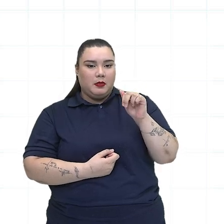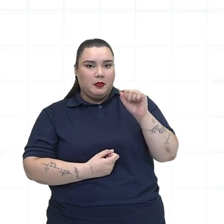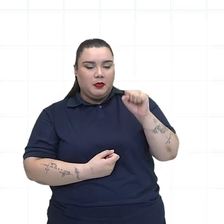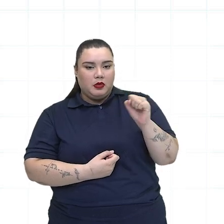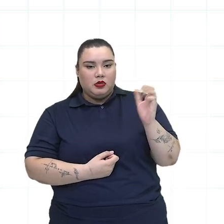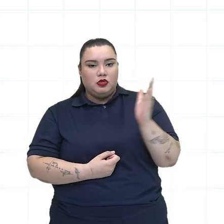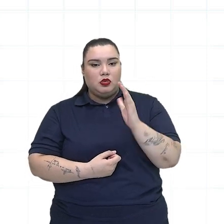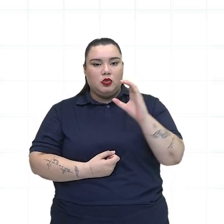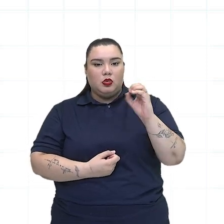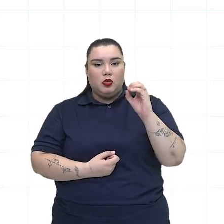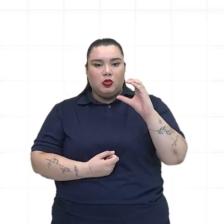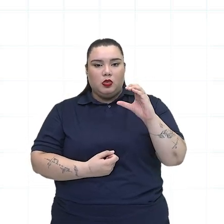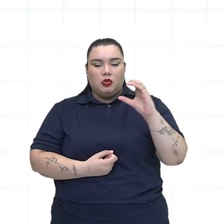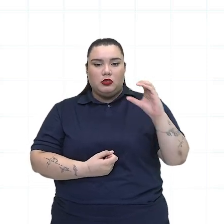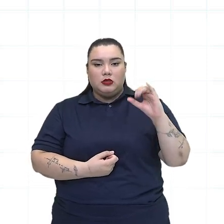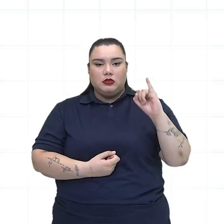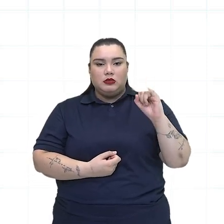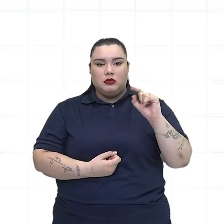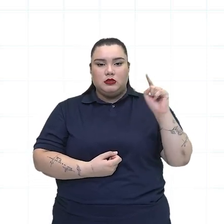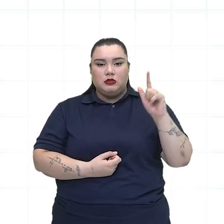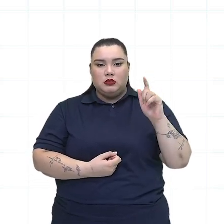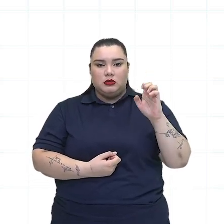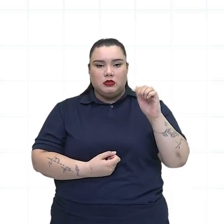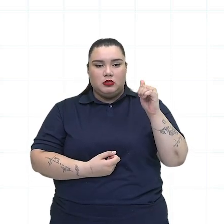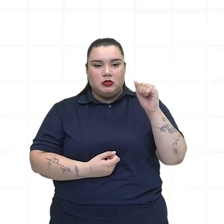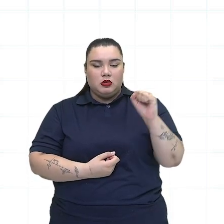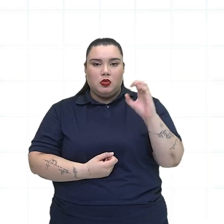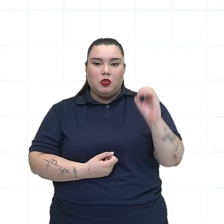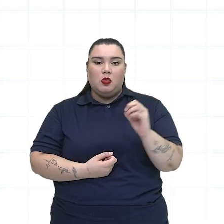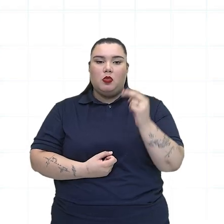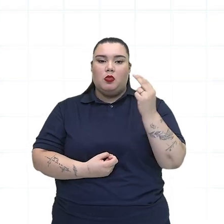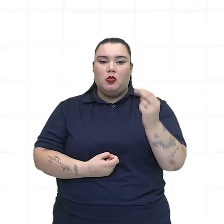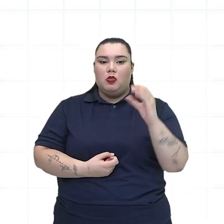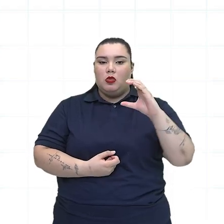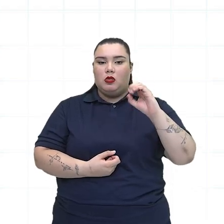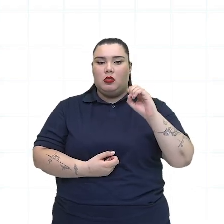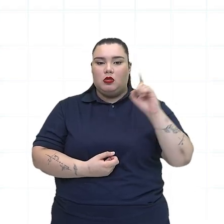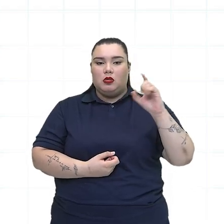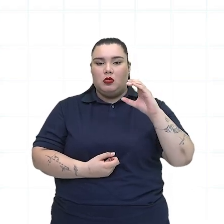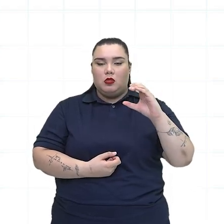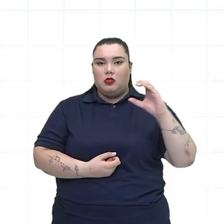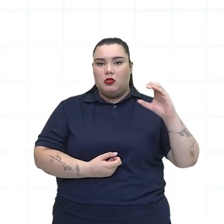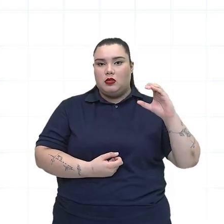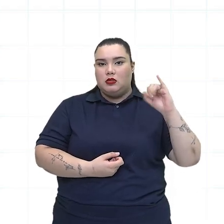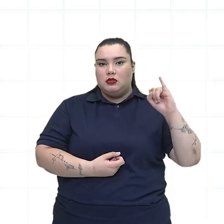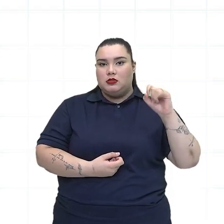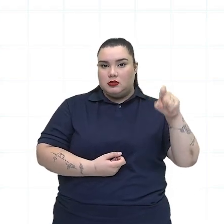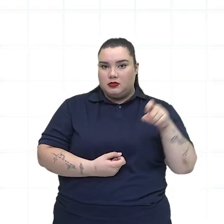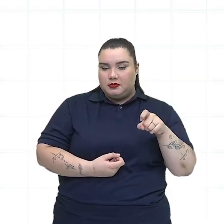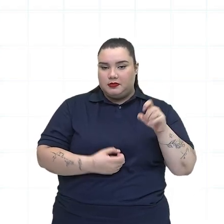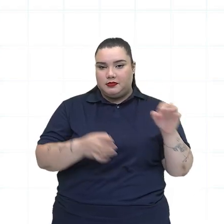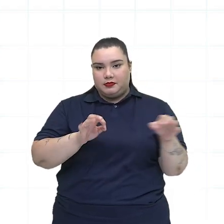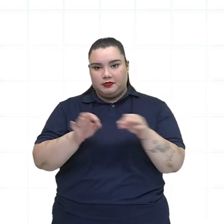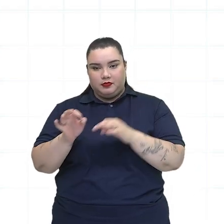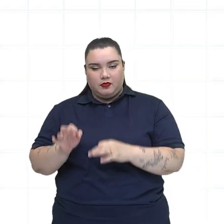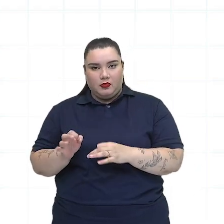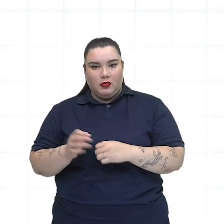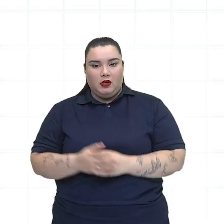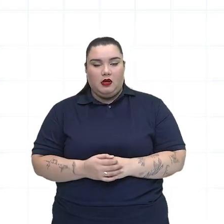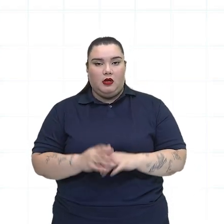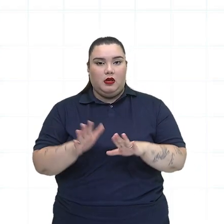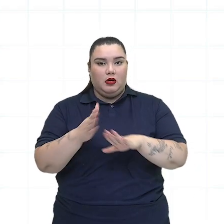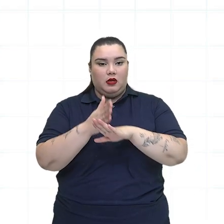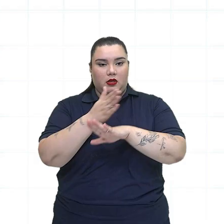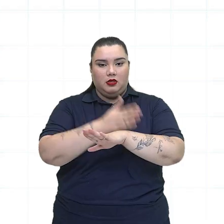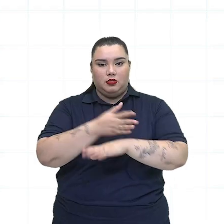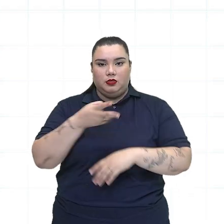fundiram, formando o que nós conhecemos como região coxígea, ou cóccix, ok? E antes da gente